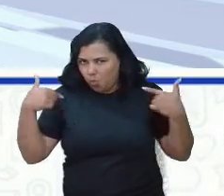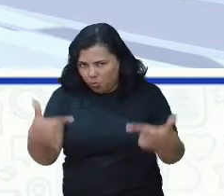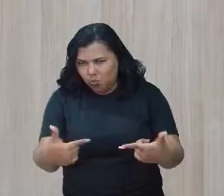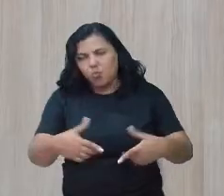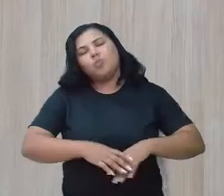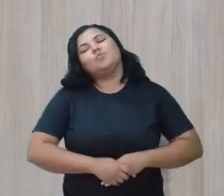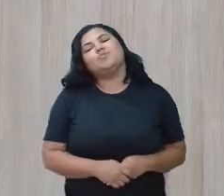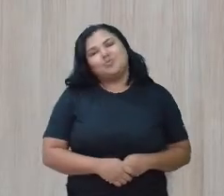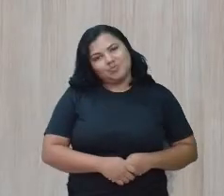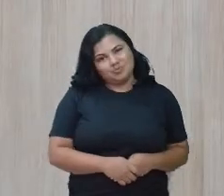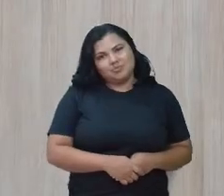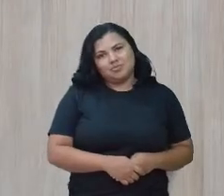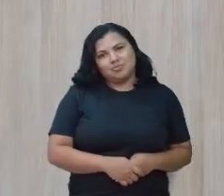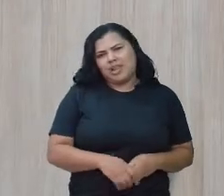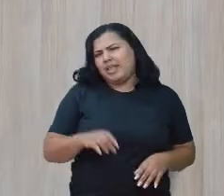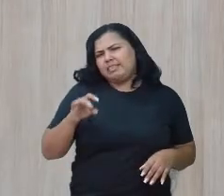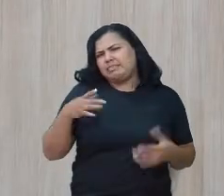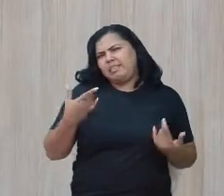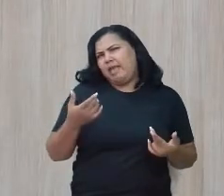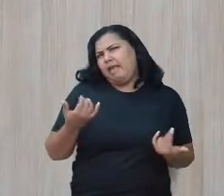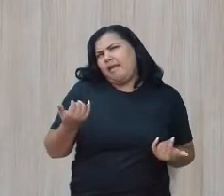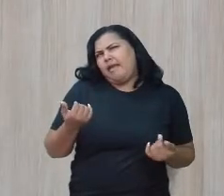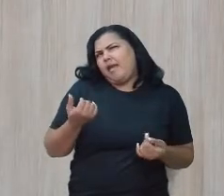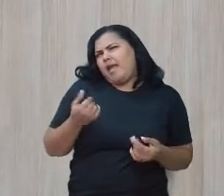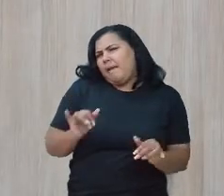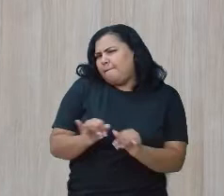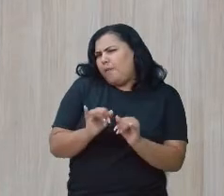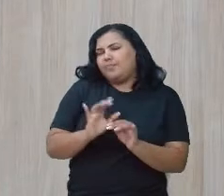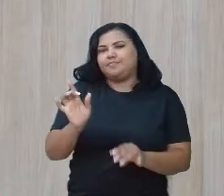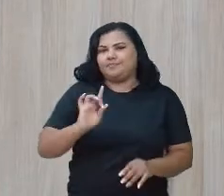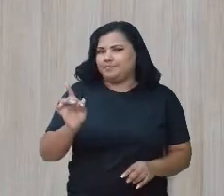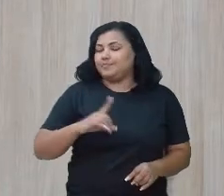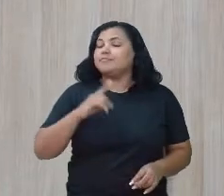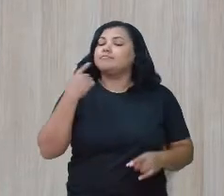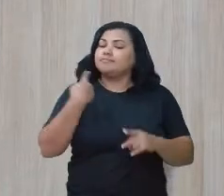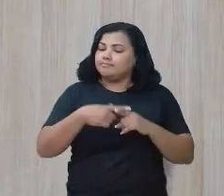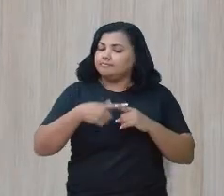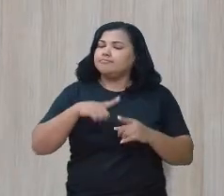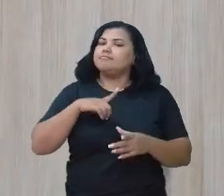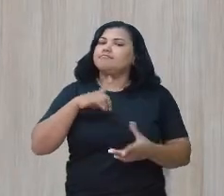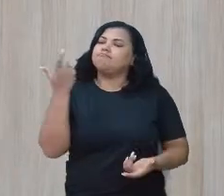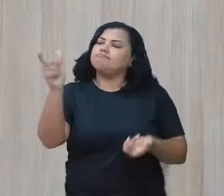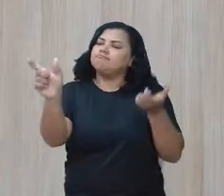ação, isso não é por acaso, é porque elas são realmente